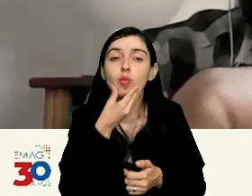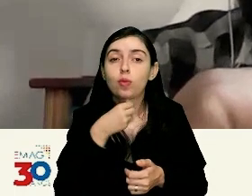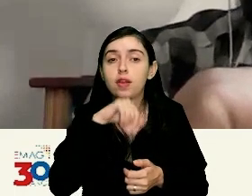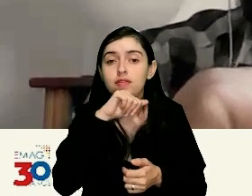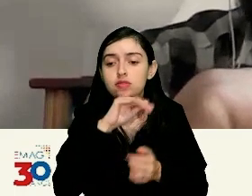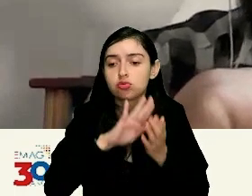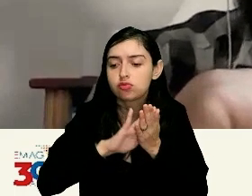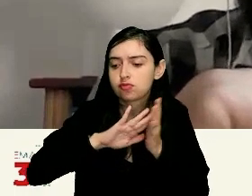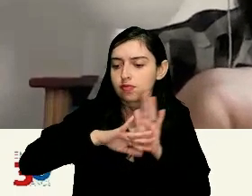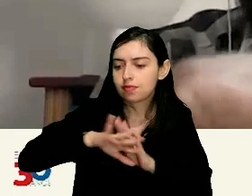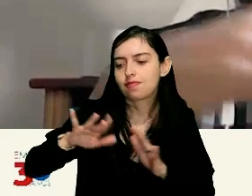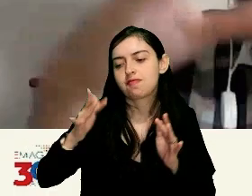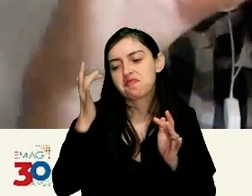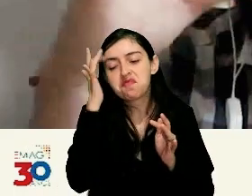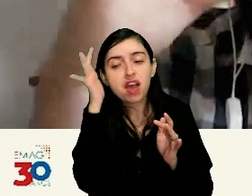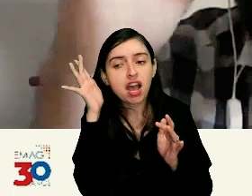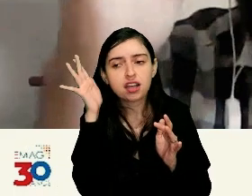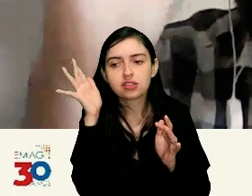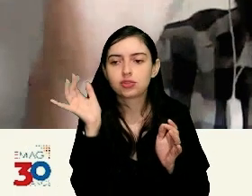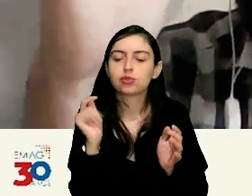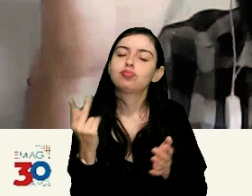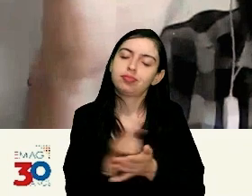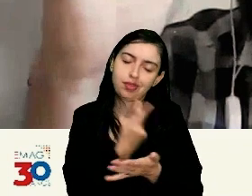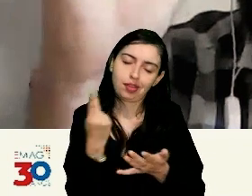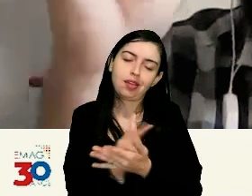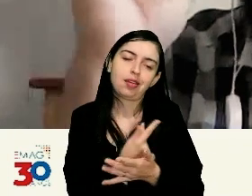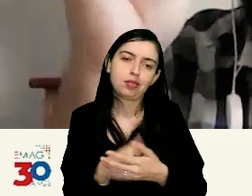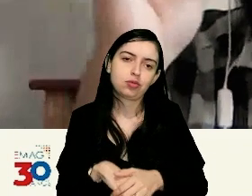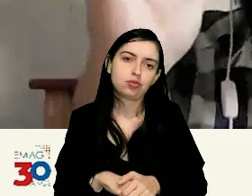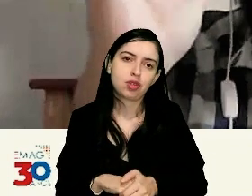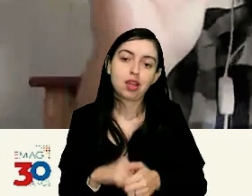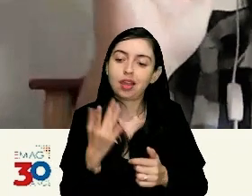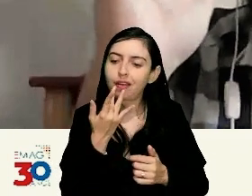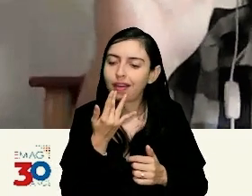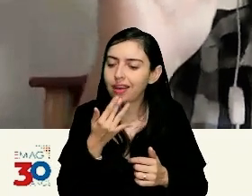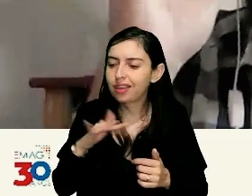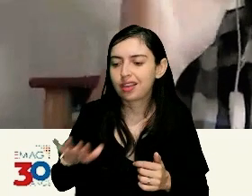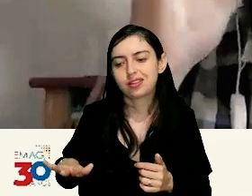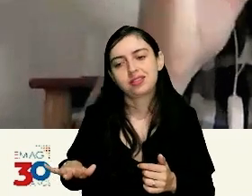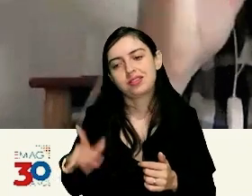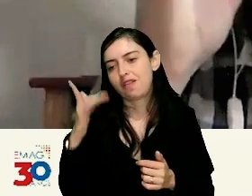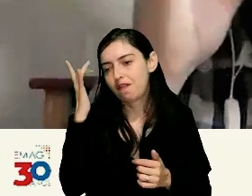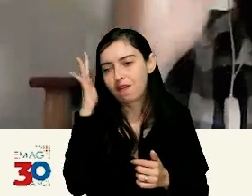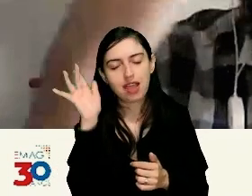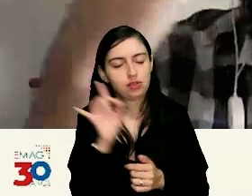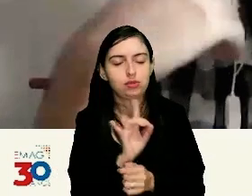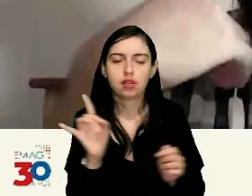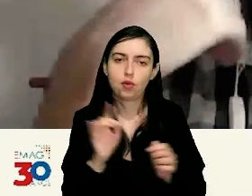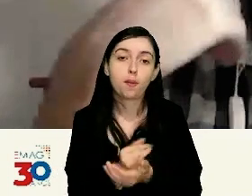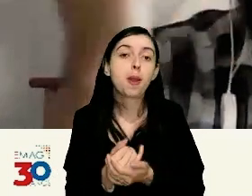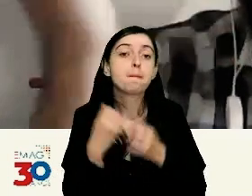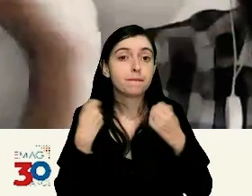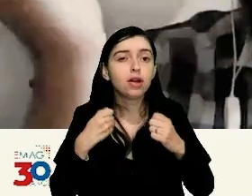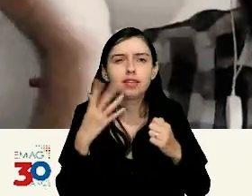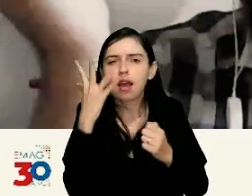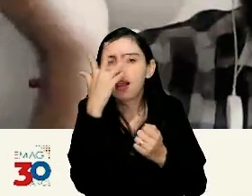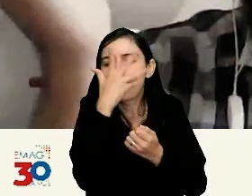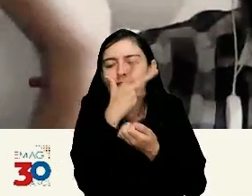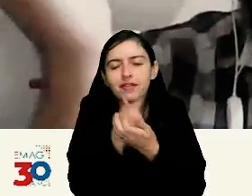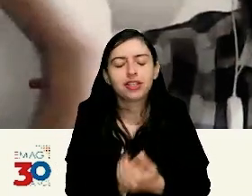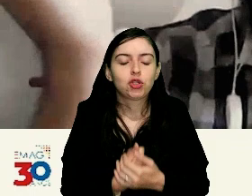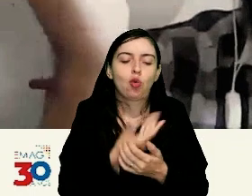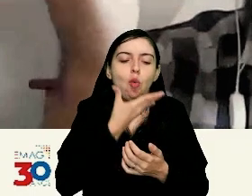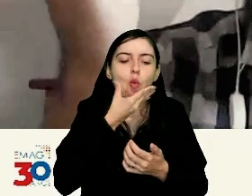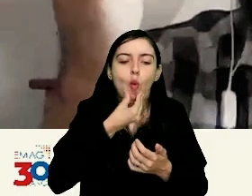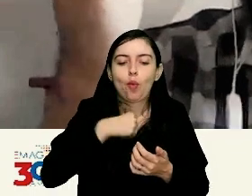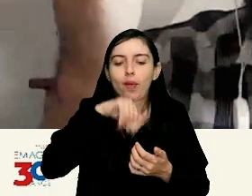errado. Criança não veio para ser fácil. Pode ser maravilhoso a paternidade, mas não é fácil, gente. Então, assim, se não é fácil para mim, não vai ser fácil para